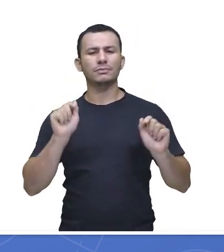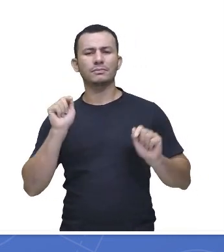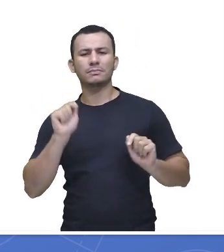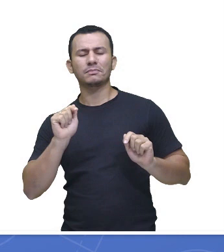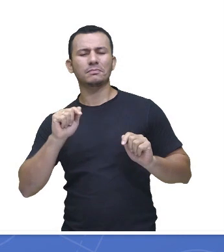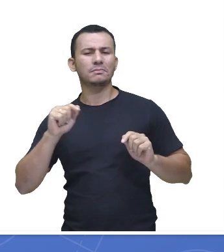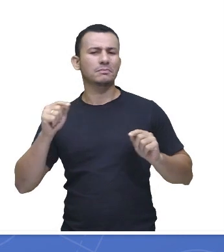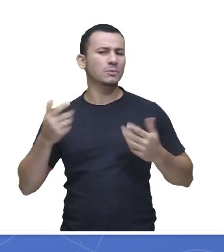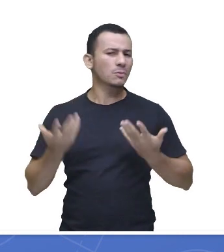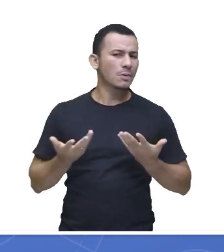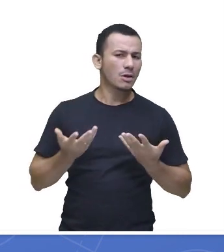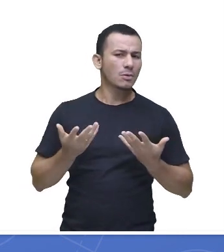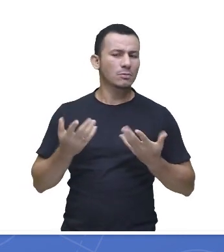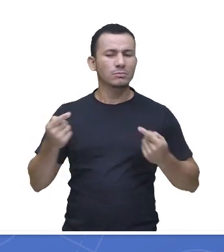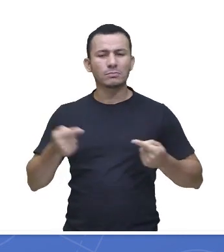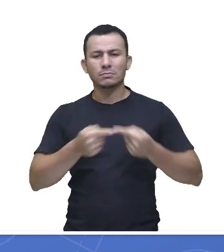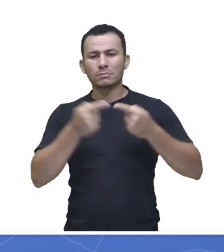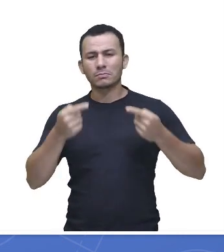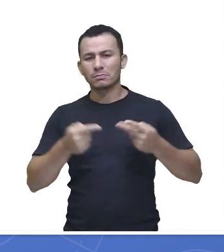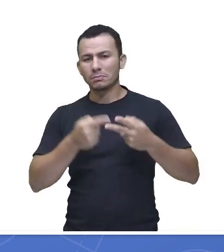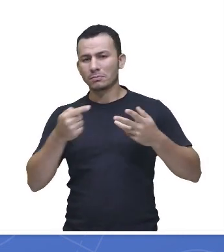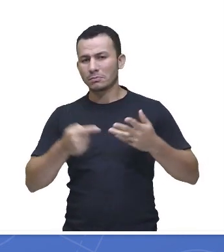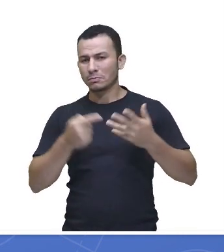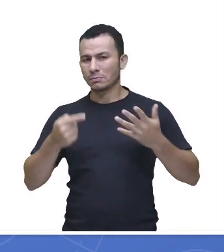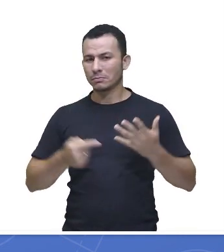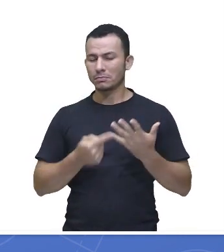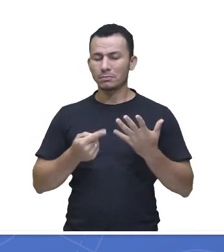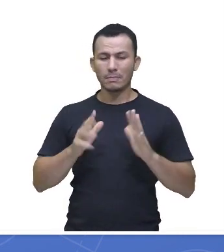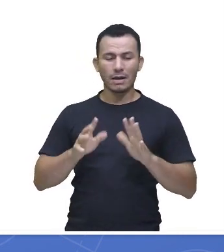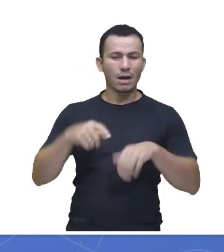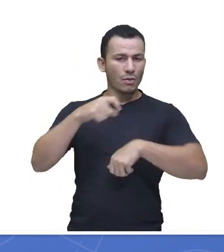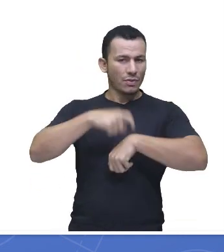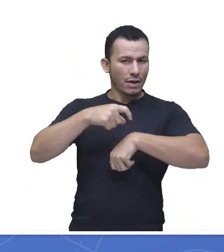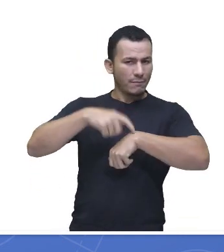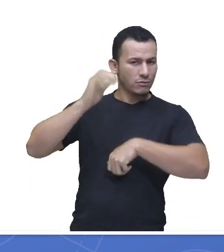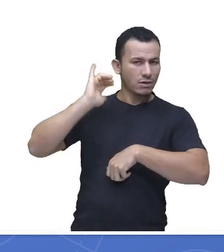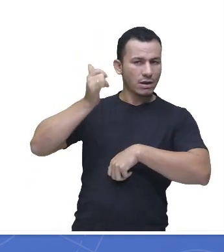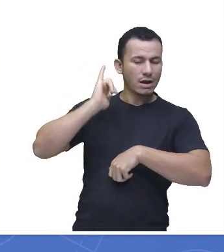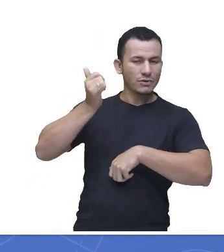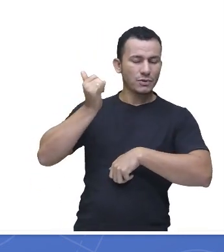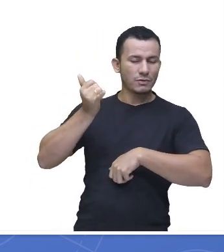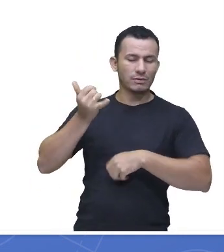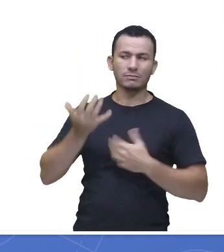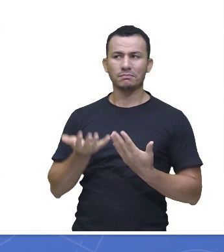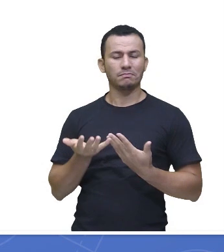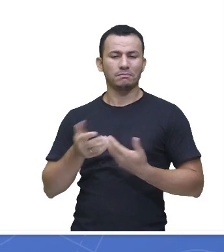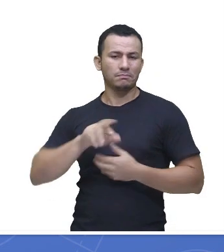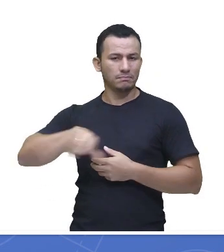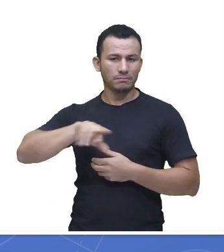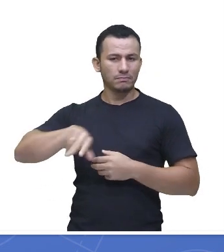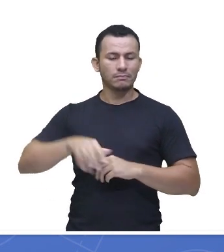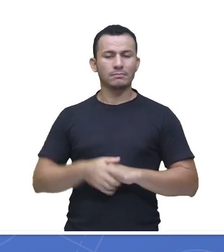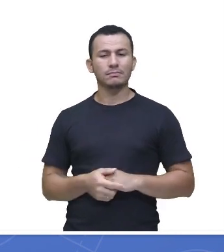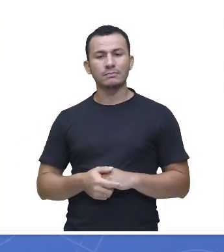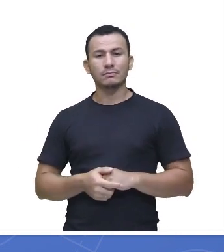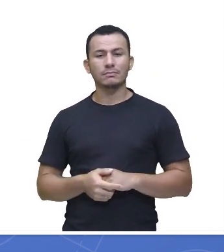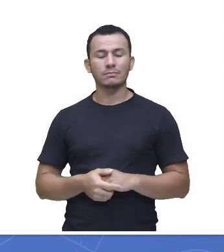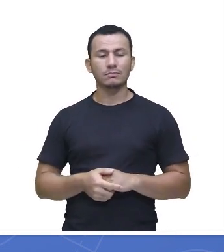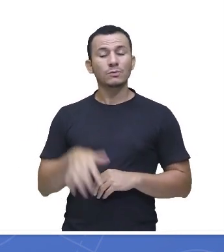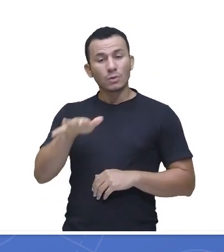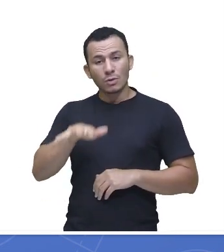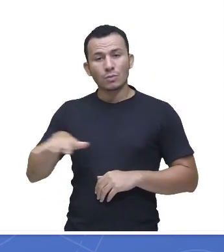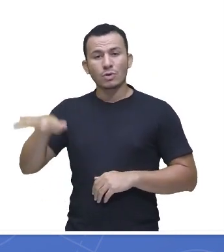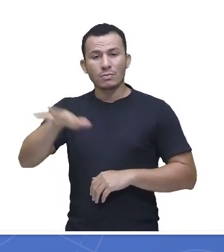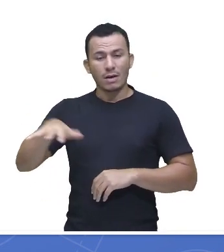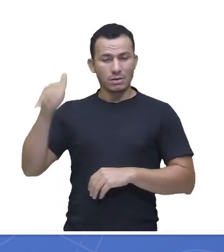principalmente em quê? Alternativa A, no tempo da narrativa? Não necessariamente. Letra B, no espaço